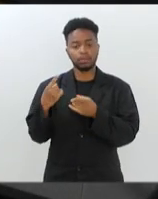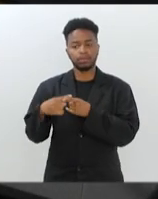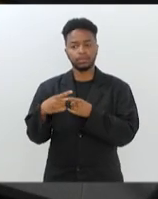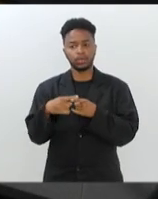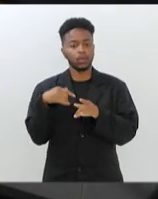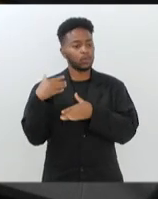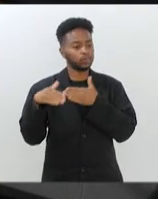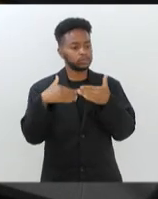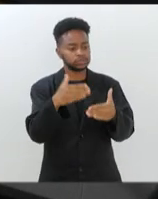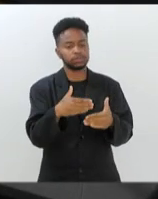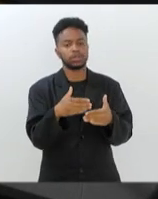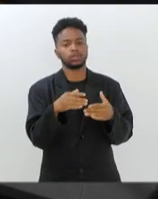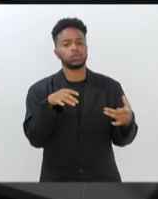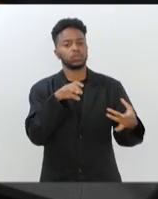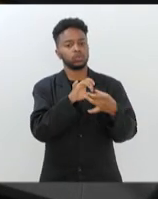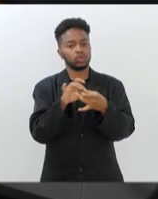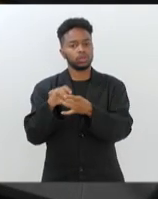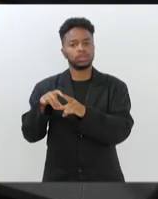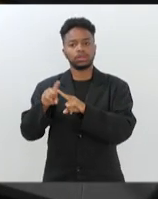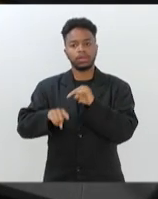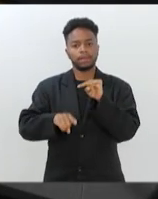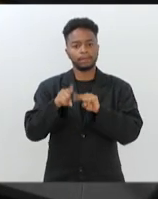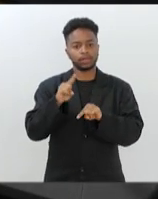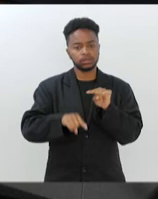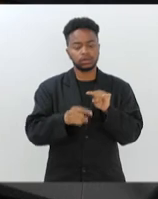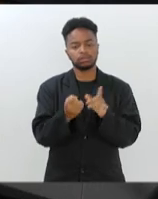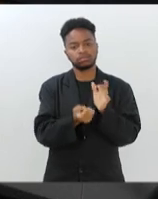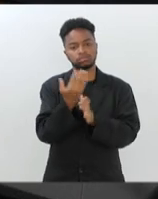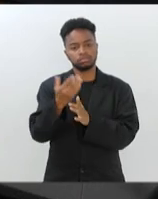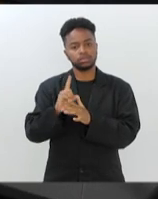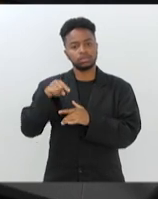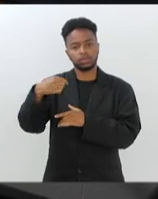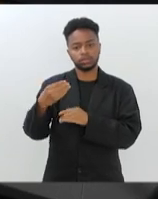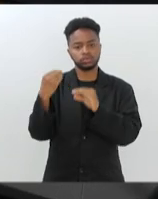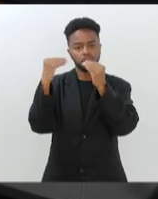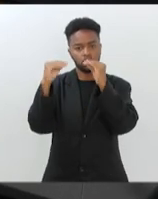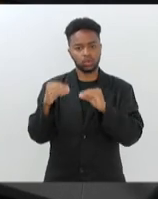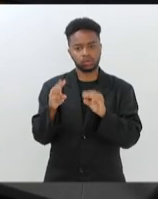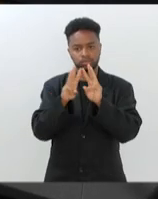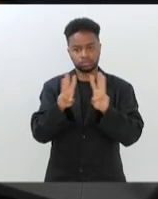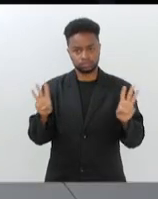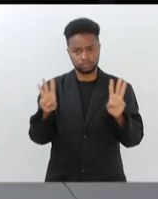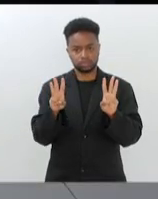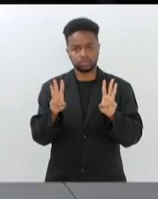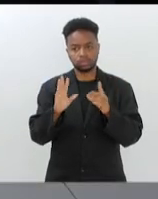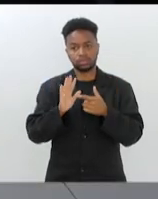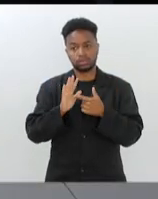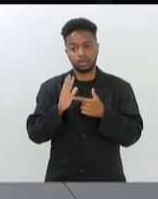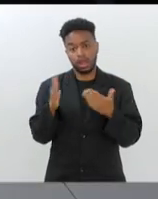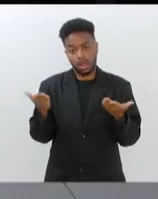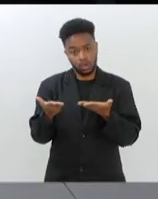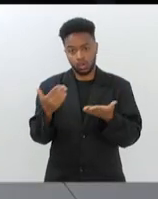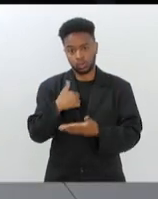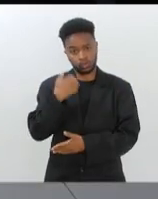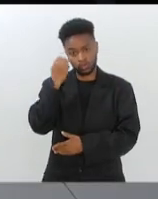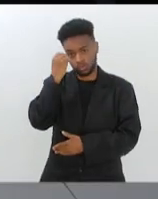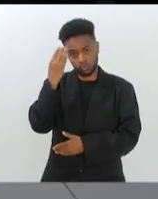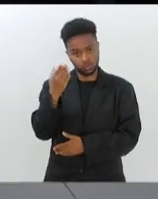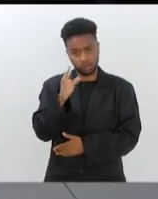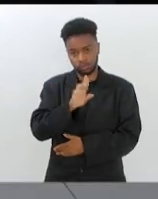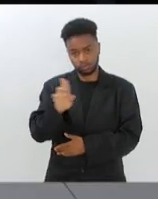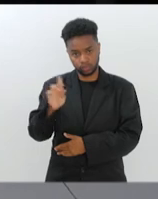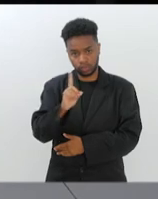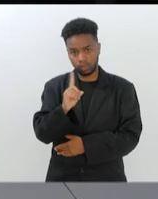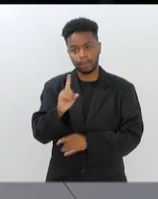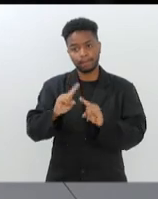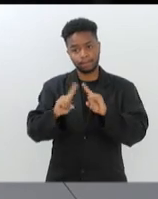veiculações e do material que é produzido é colocado depois no site que eu de fato agora não lembro exatamente o nome do site Mas eu